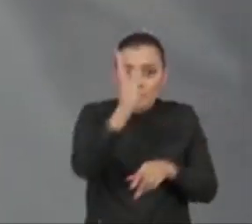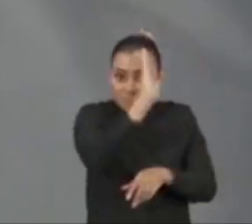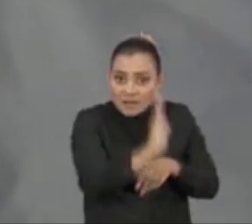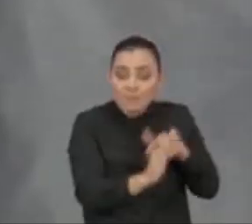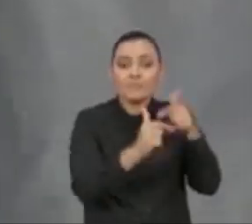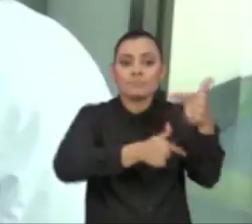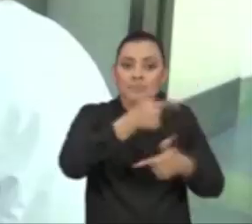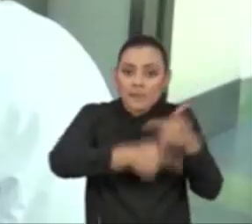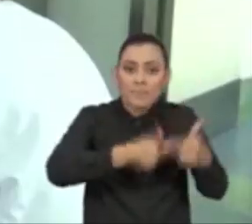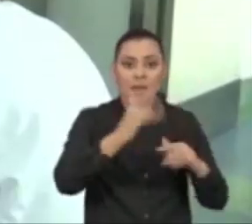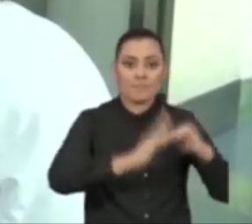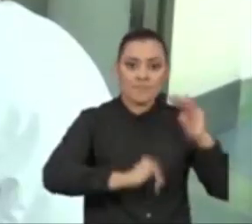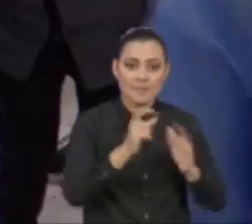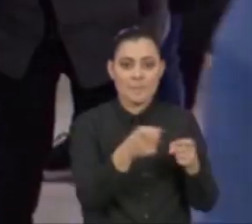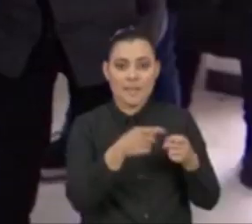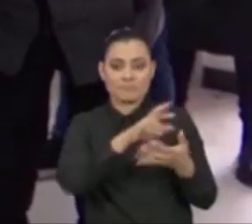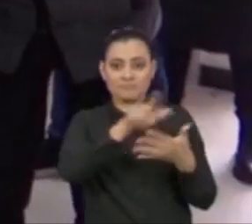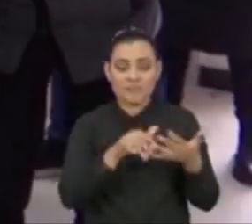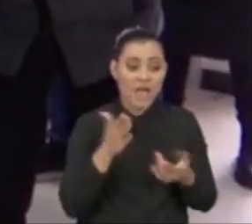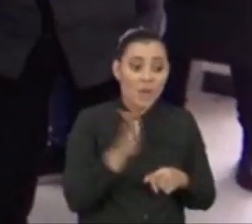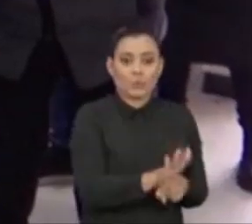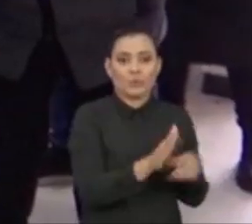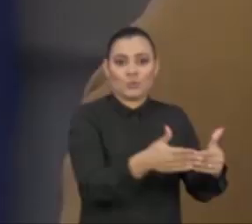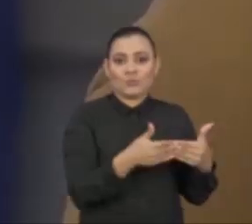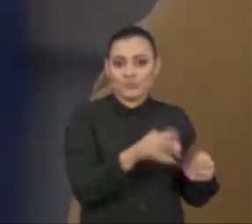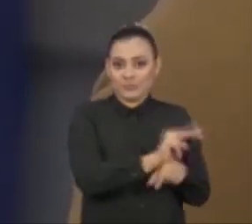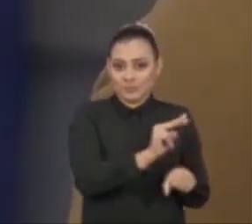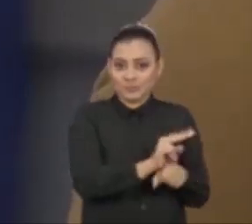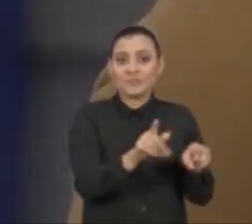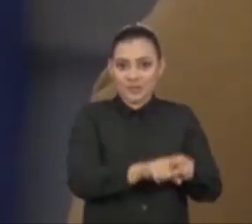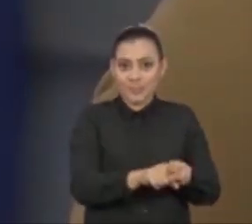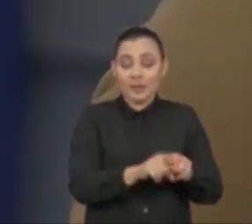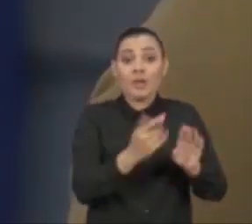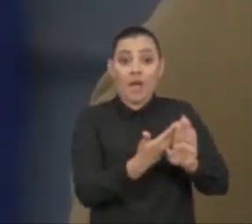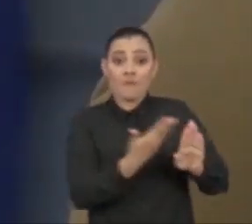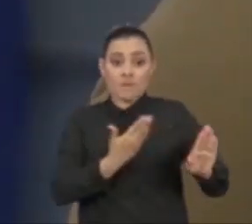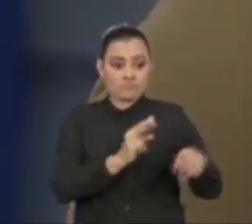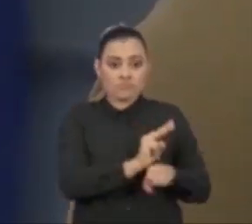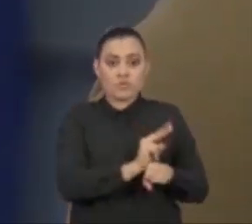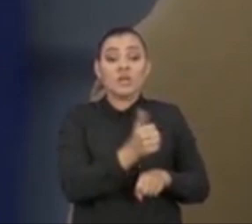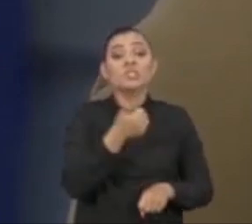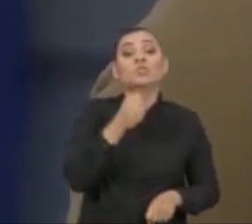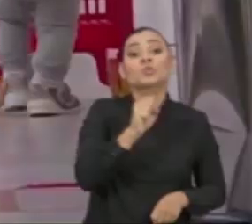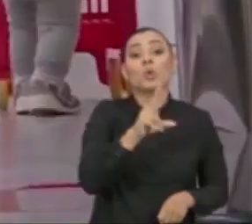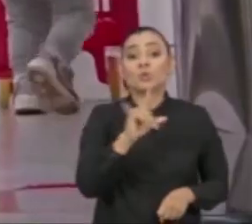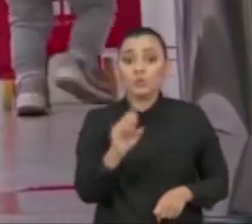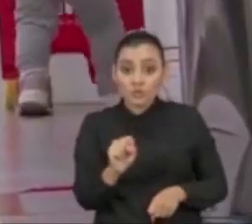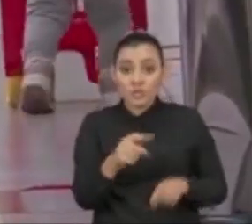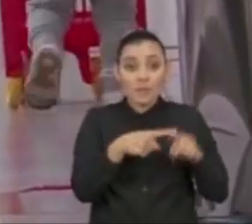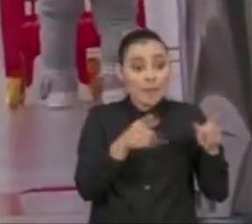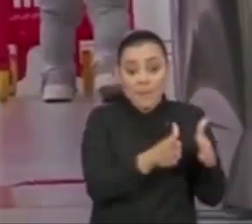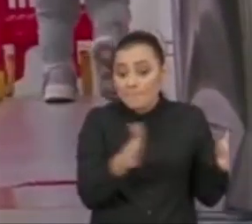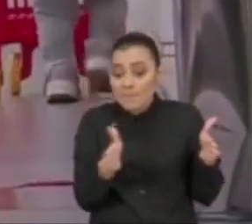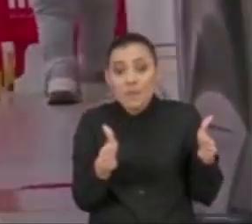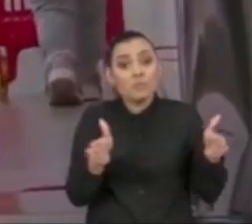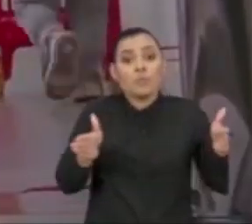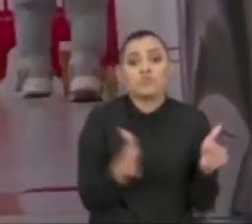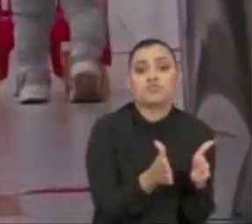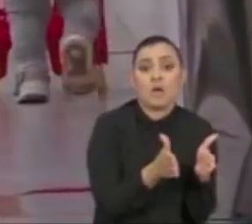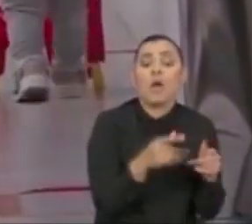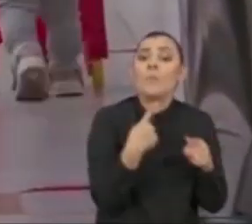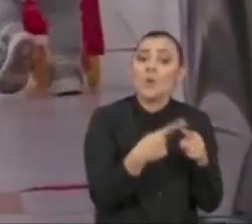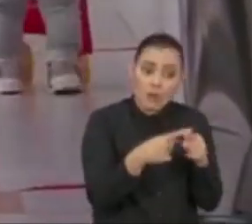governo brasileiro para fazer o resgate no país asiático. O isolamento deveria durar 18 dias, mas o período foi encurtado